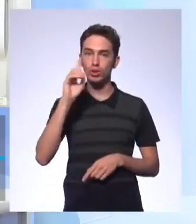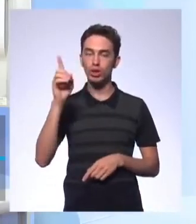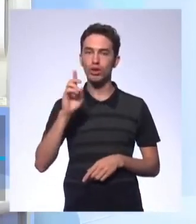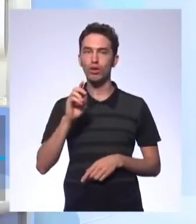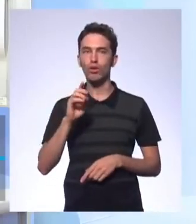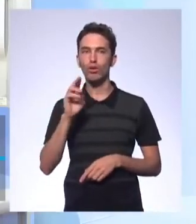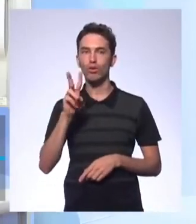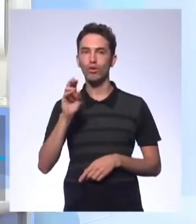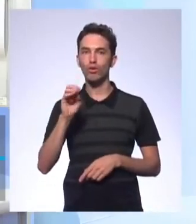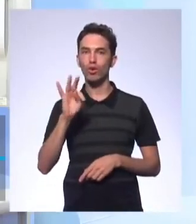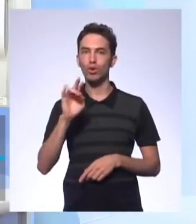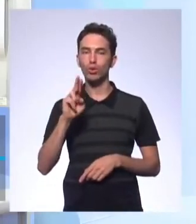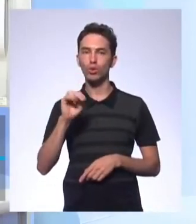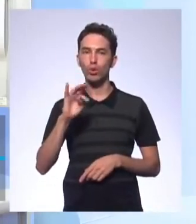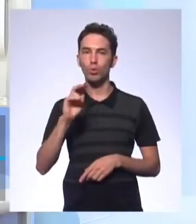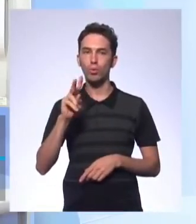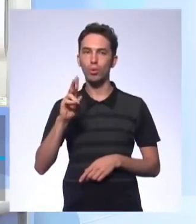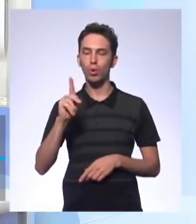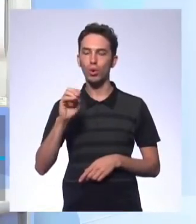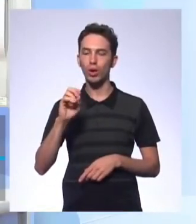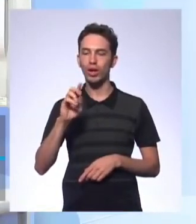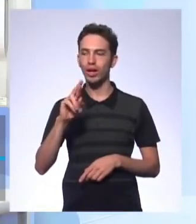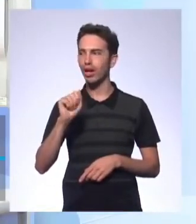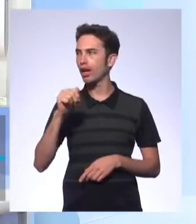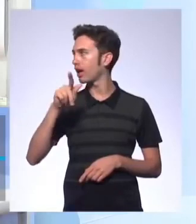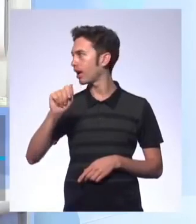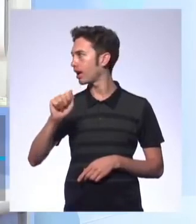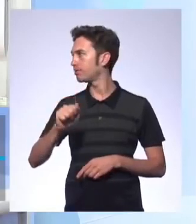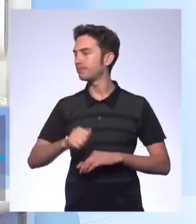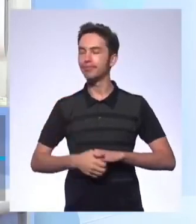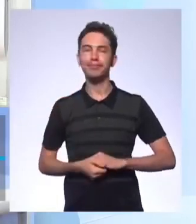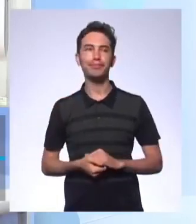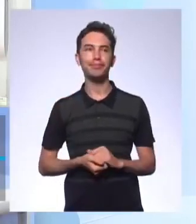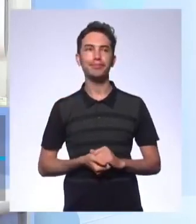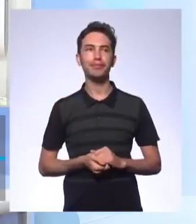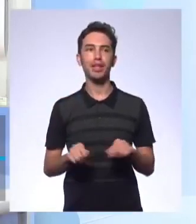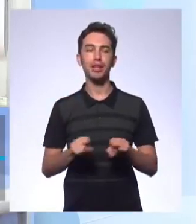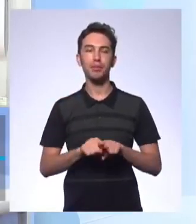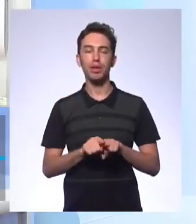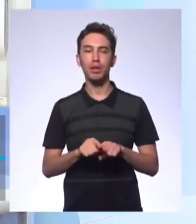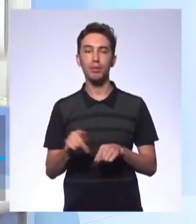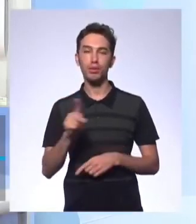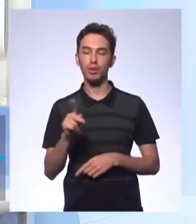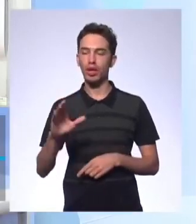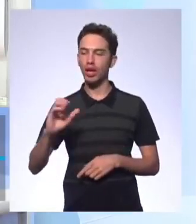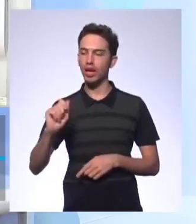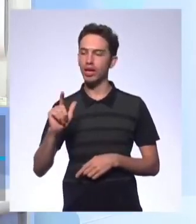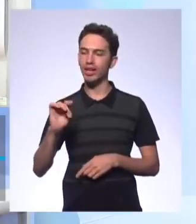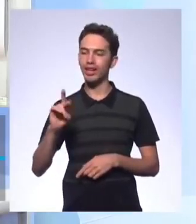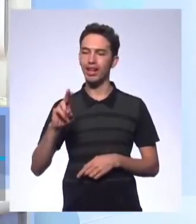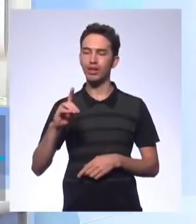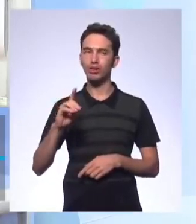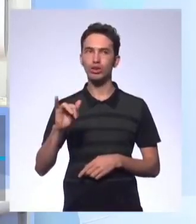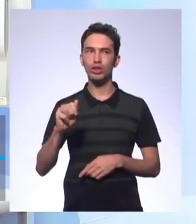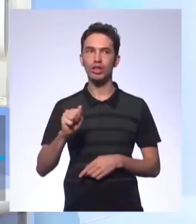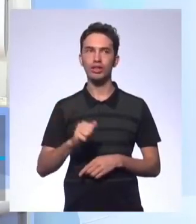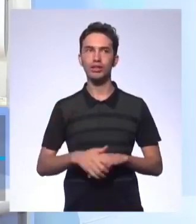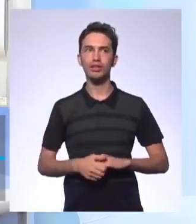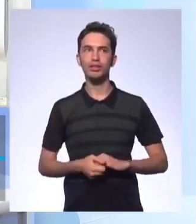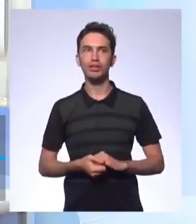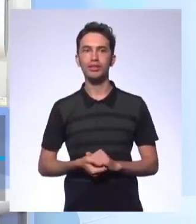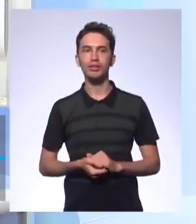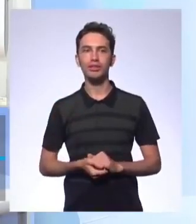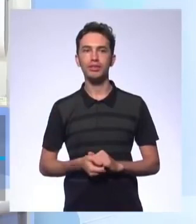Professor Nivaldo, bom dia. Deixa eu ver se tem mais alguma aqui. Professora Cláudia, sexto ano A, Escola Benedito Loches, de